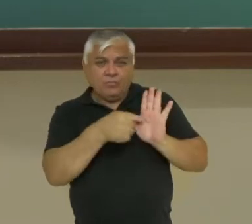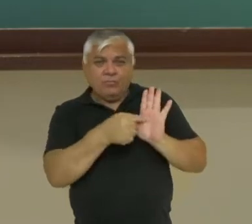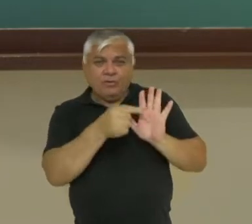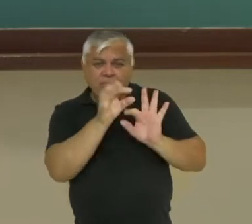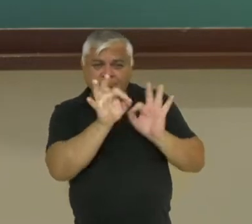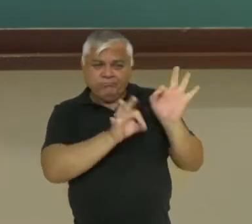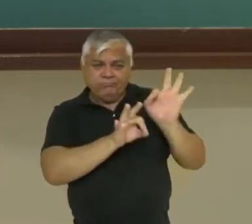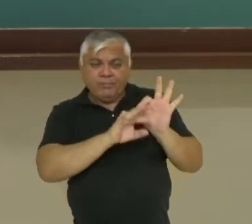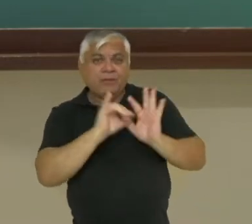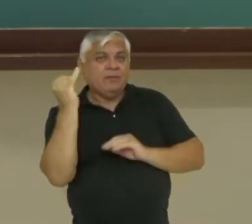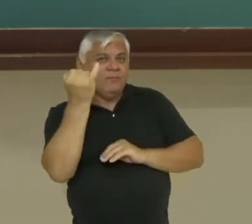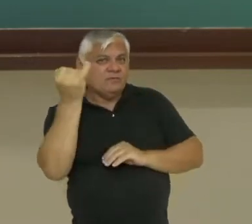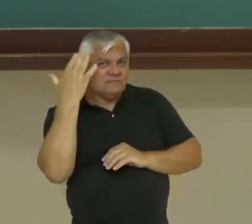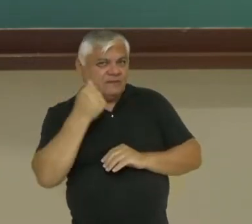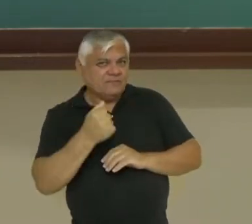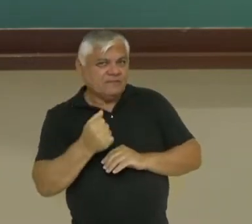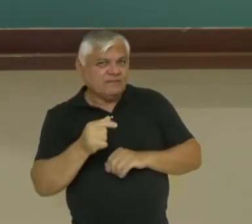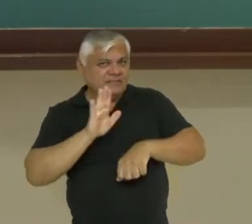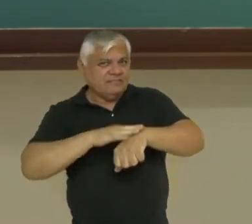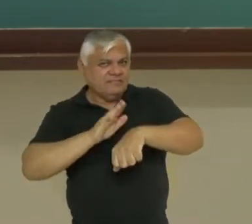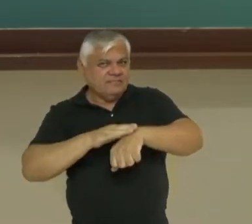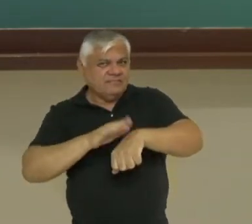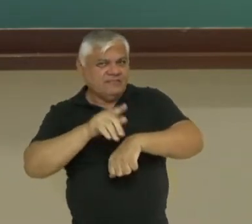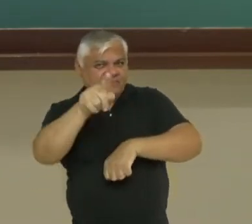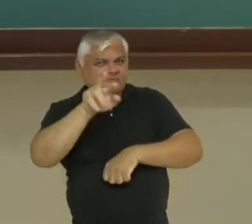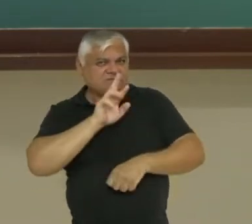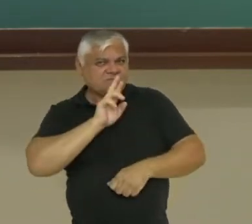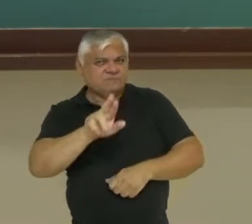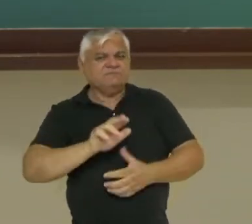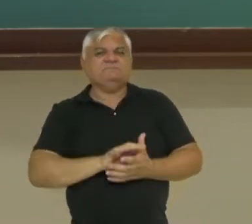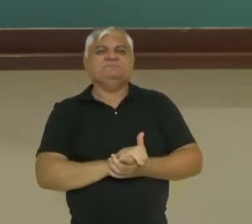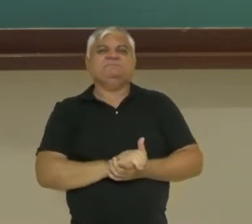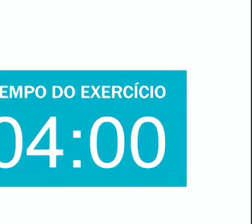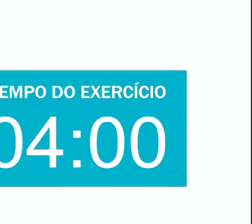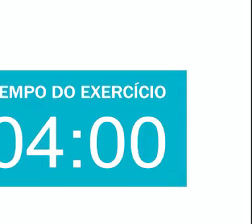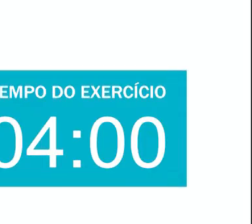desse planejamento? Vamos lá, um tempinho para vocês responderem.